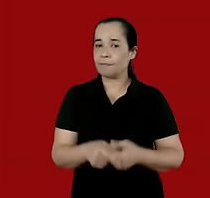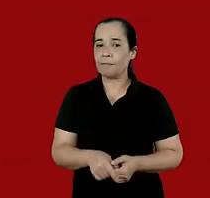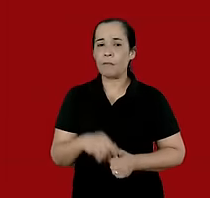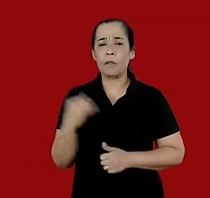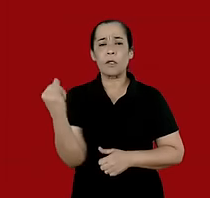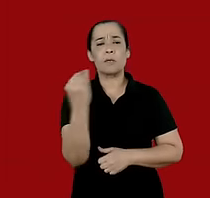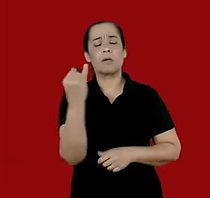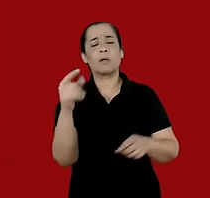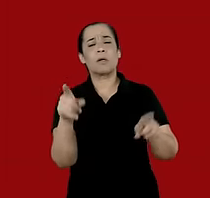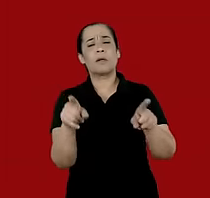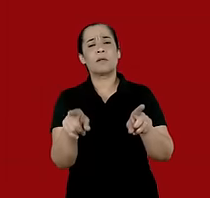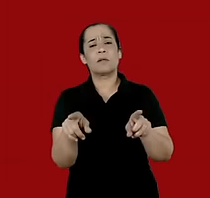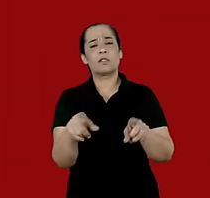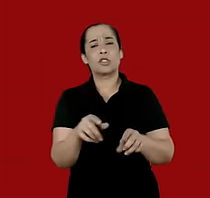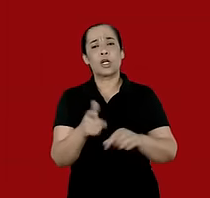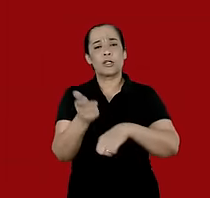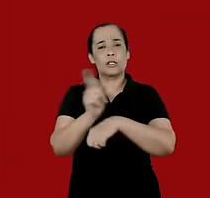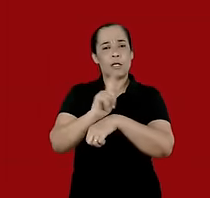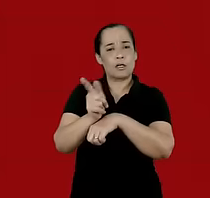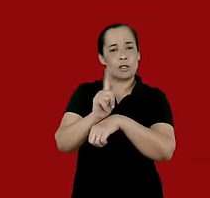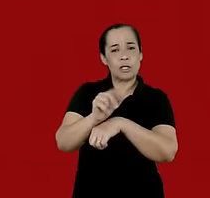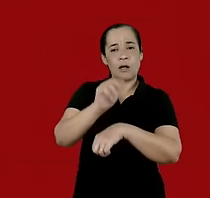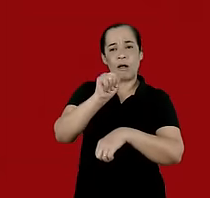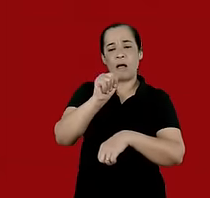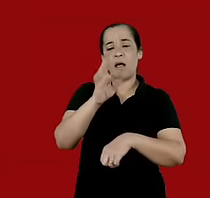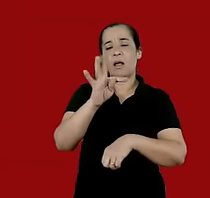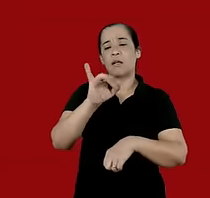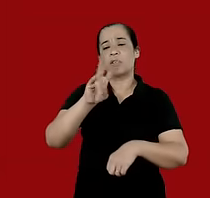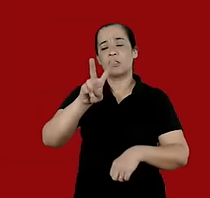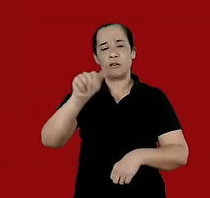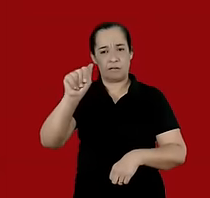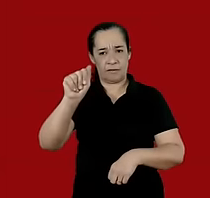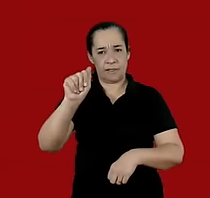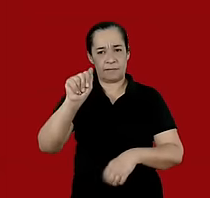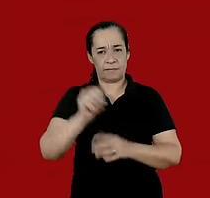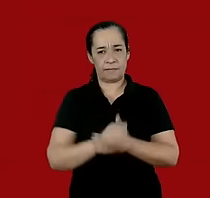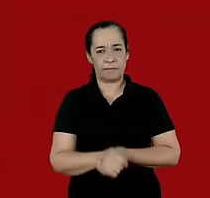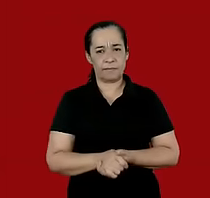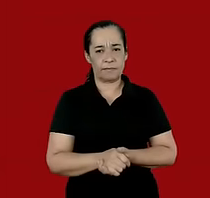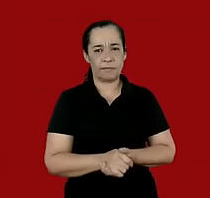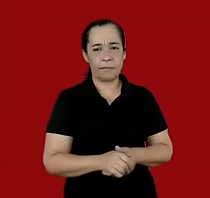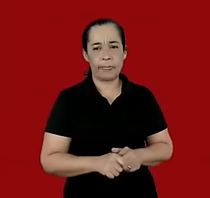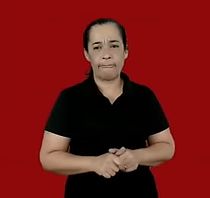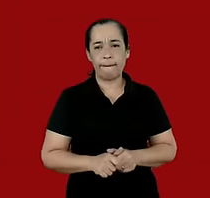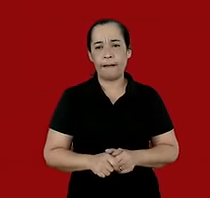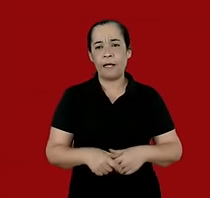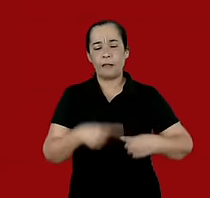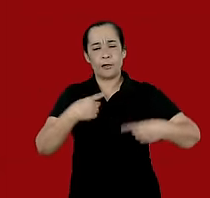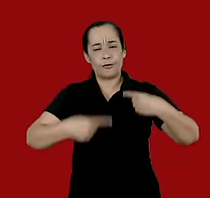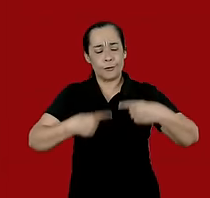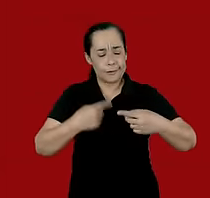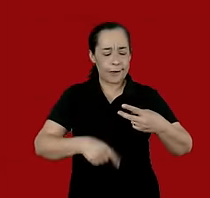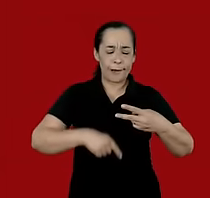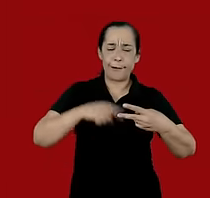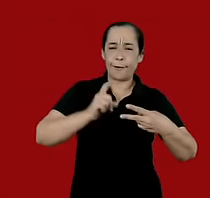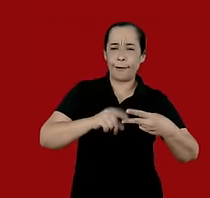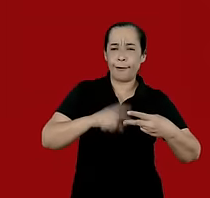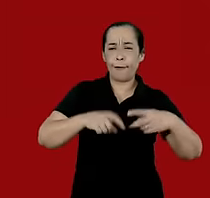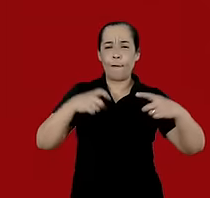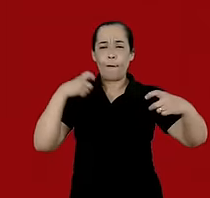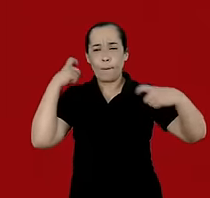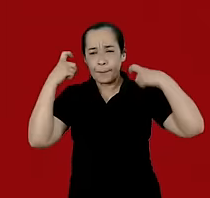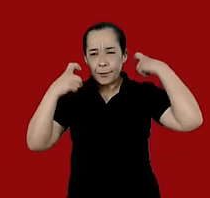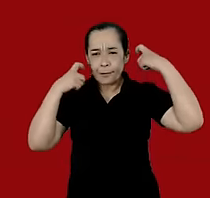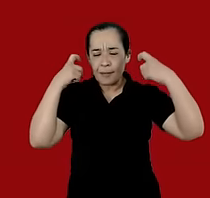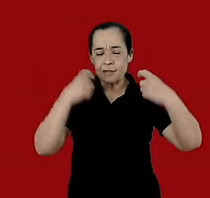fala da gestão ativa e a gestão Ativa é aquela que incorpora essas discussões e preocupações do dia a dia que a gente tem sobre se